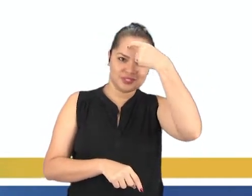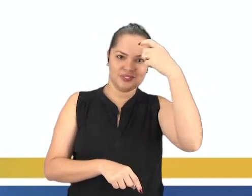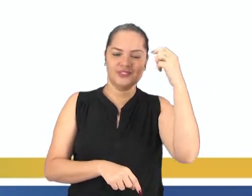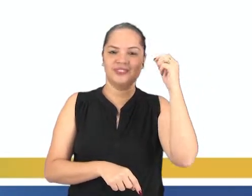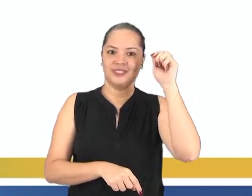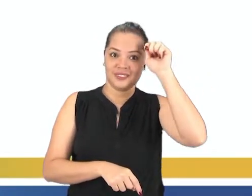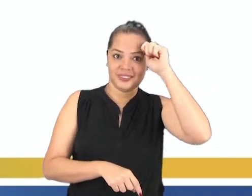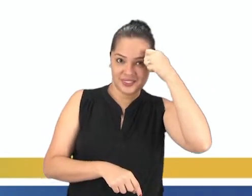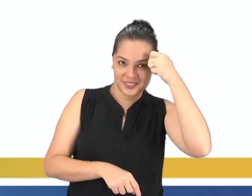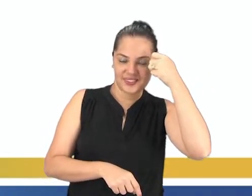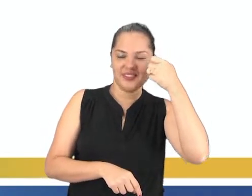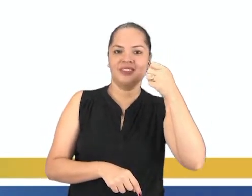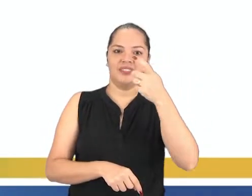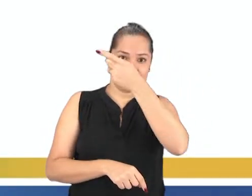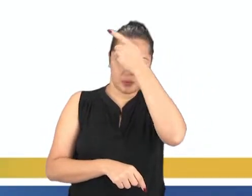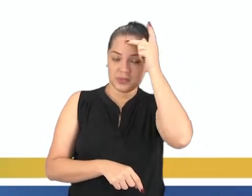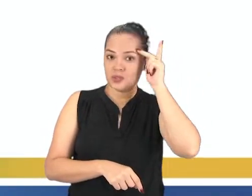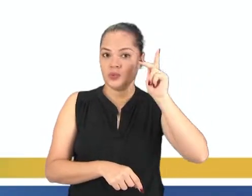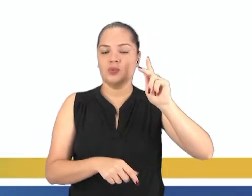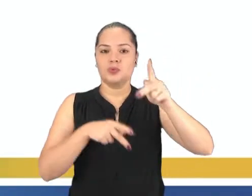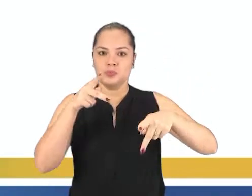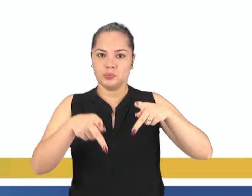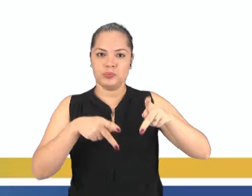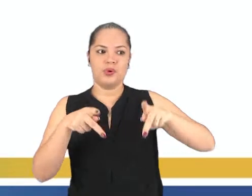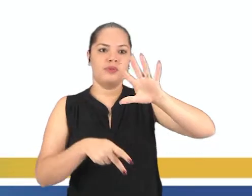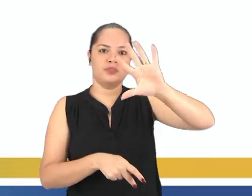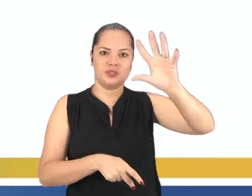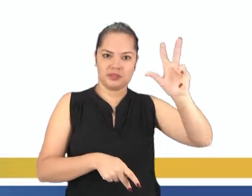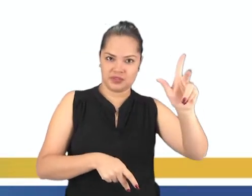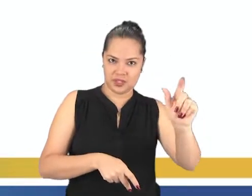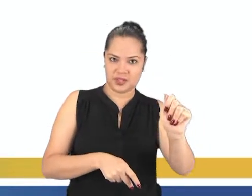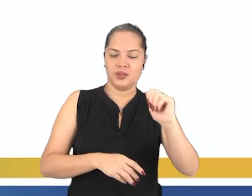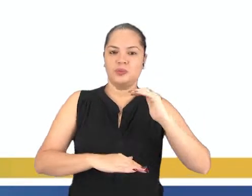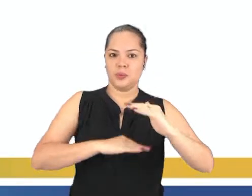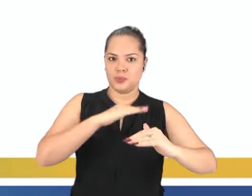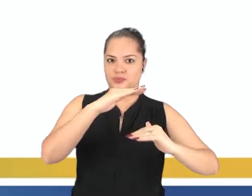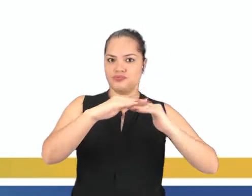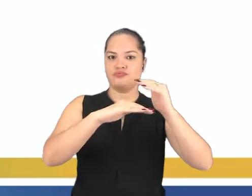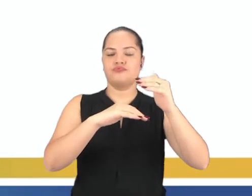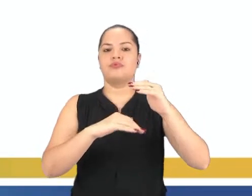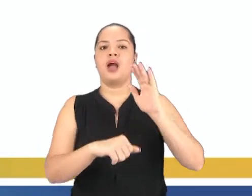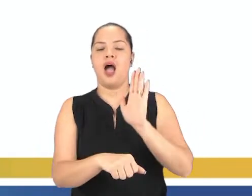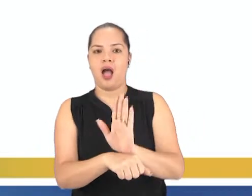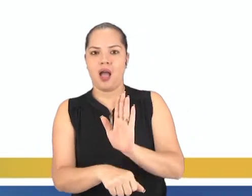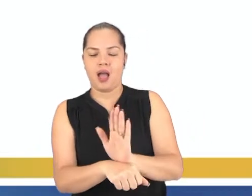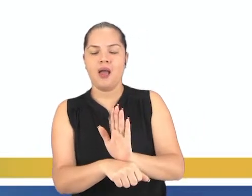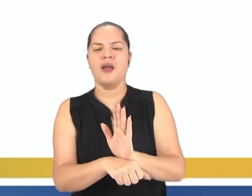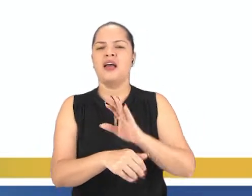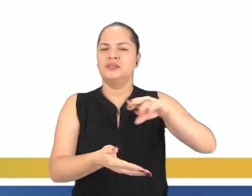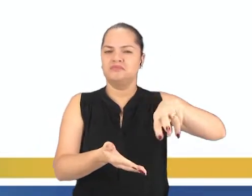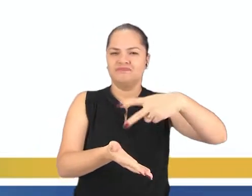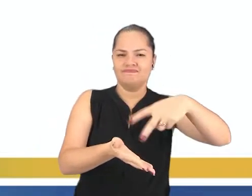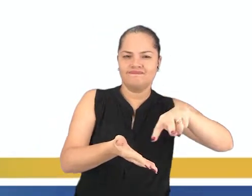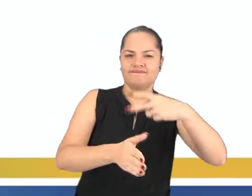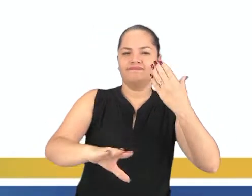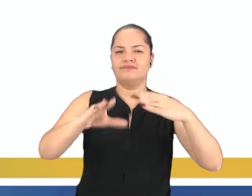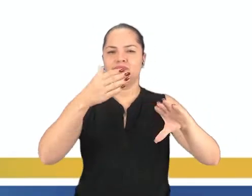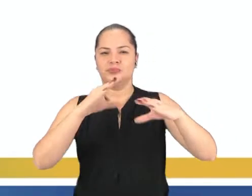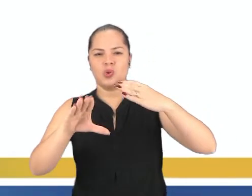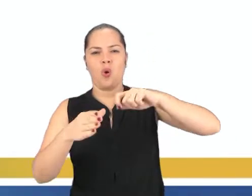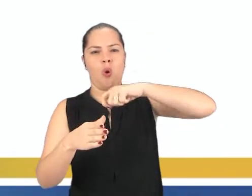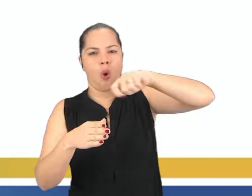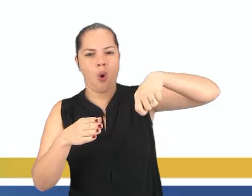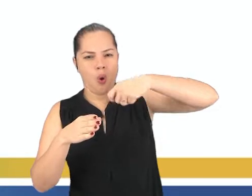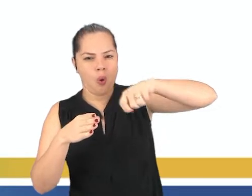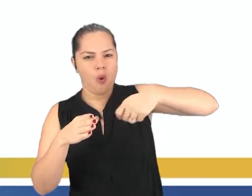eles contribuíram para a cultura brasileira em uma enormidade de aspectos, na dança, música, religião,